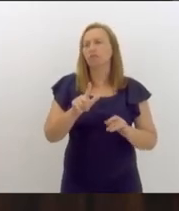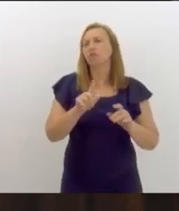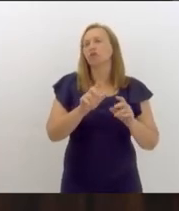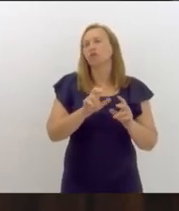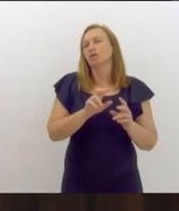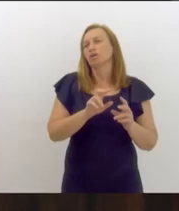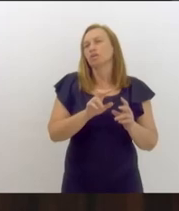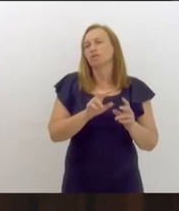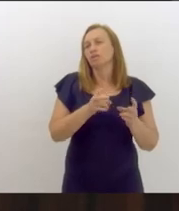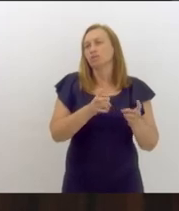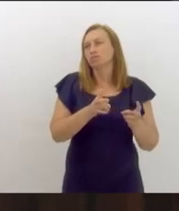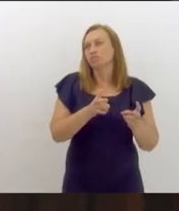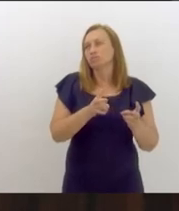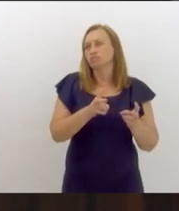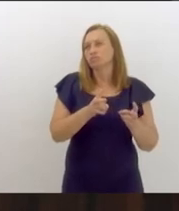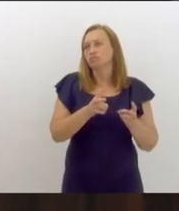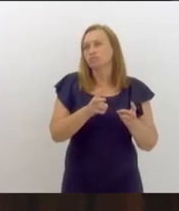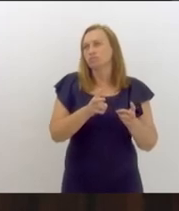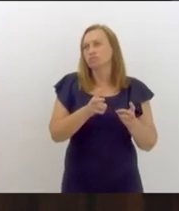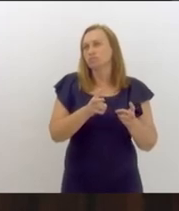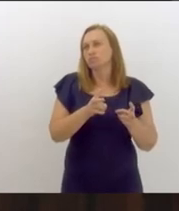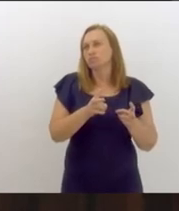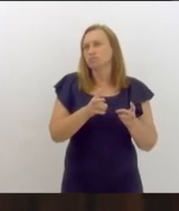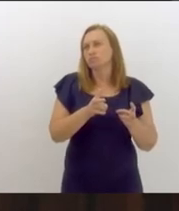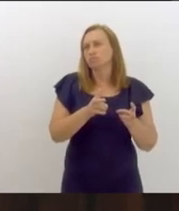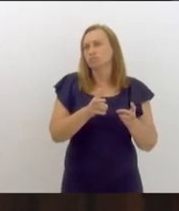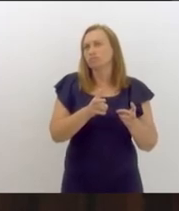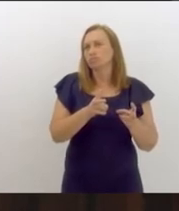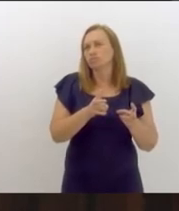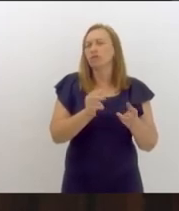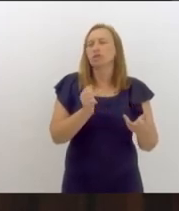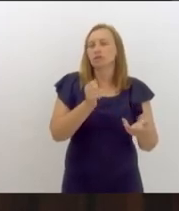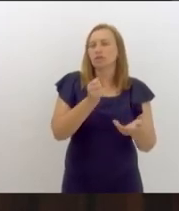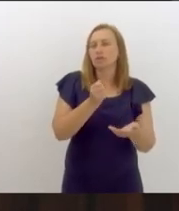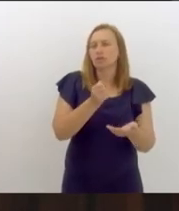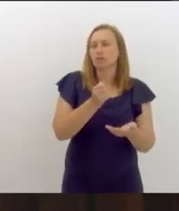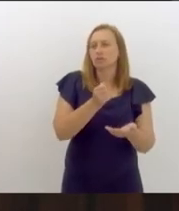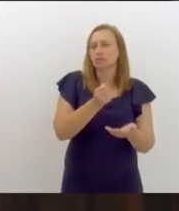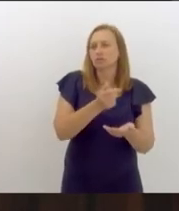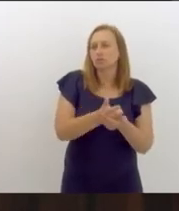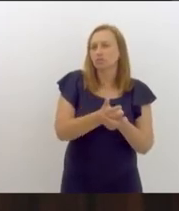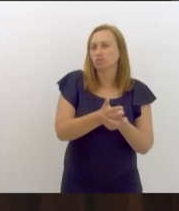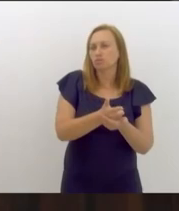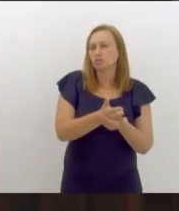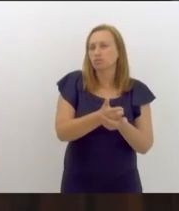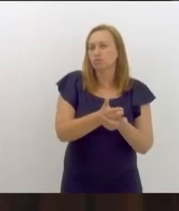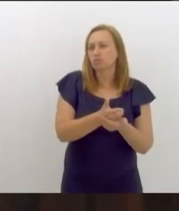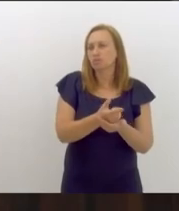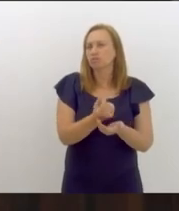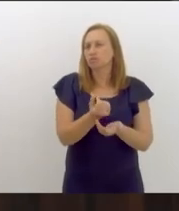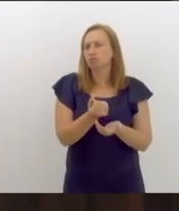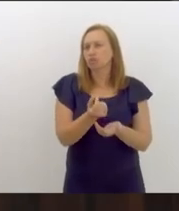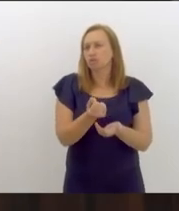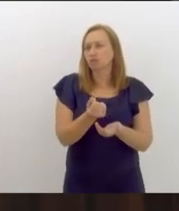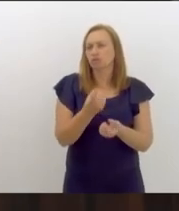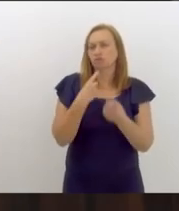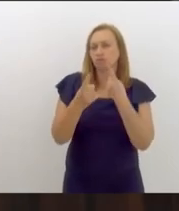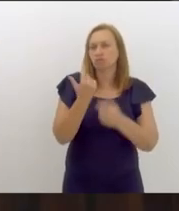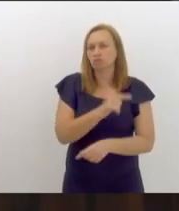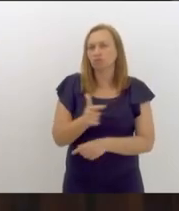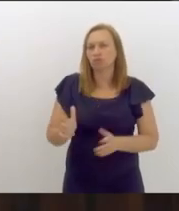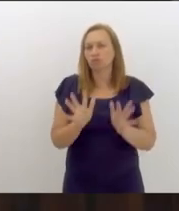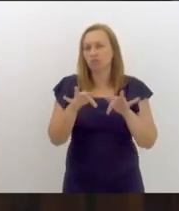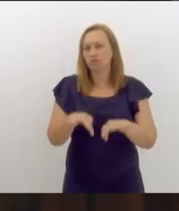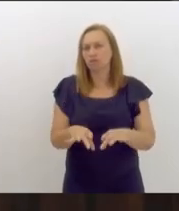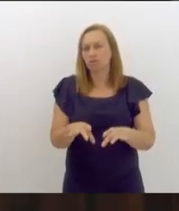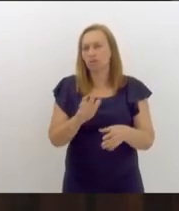percepção do tronco nas compras em dinheiro em discussão não havendo Quem Queira discutir encerrada